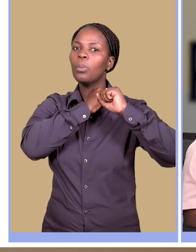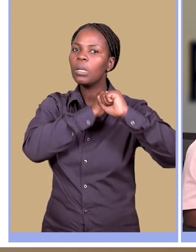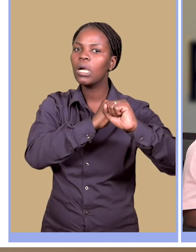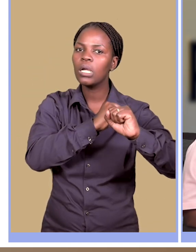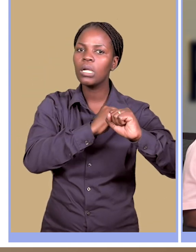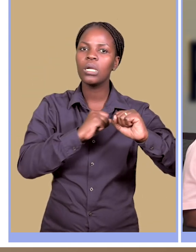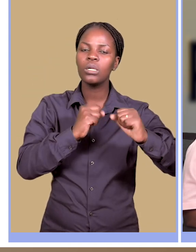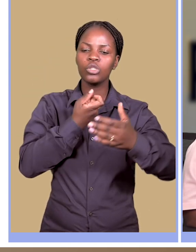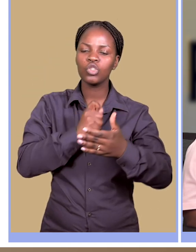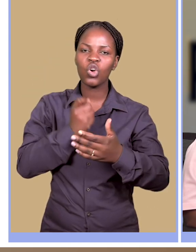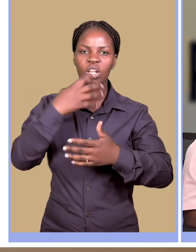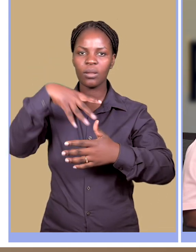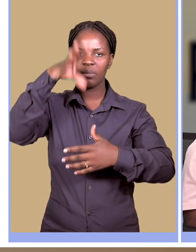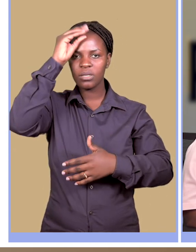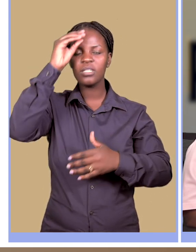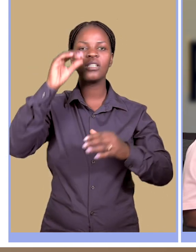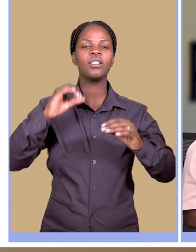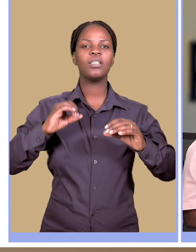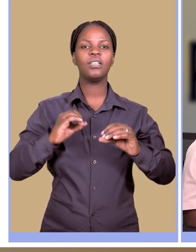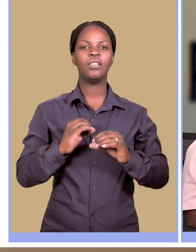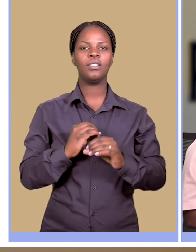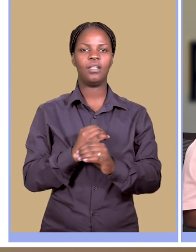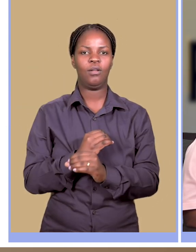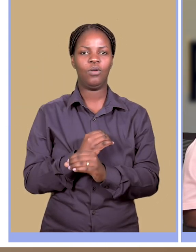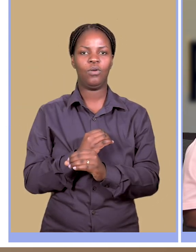E ainda assim,